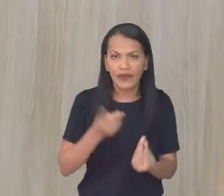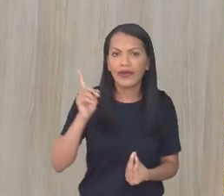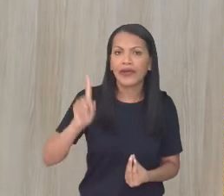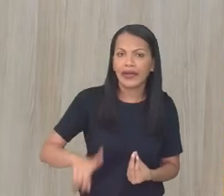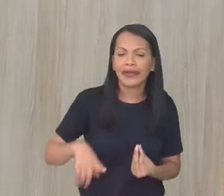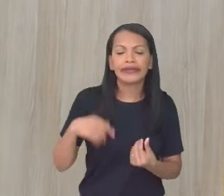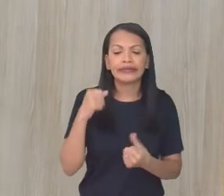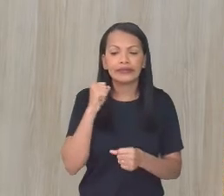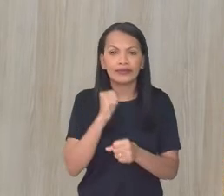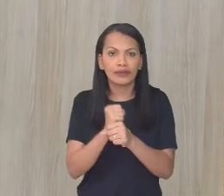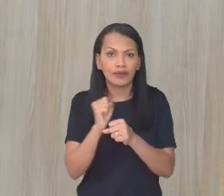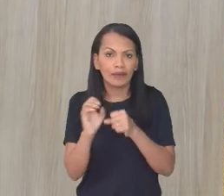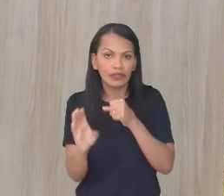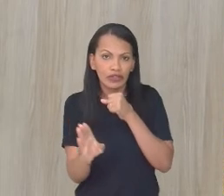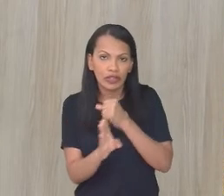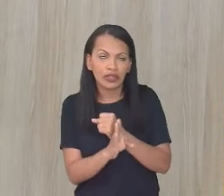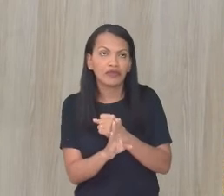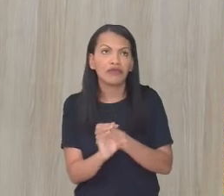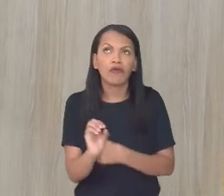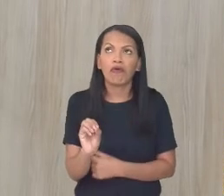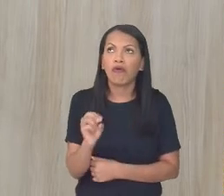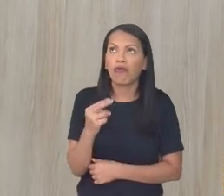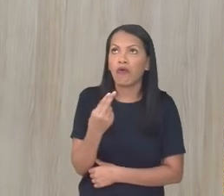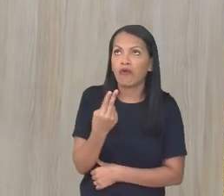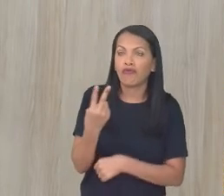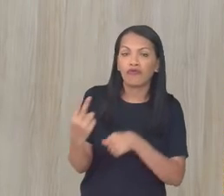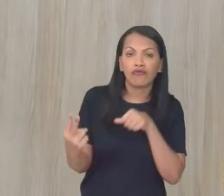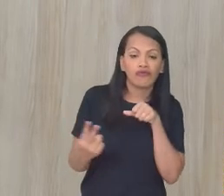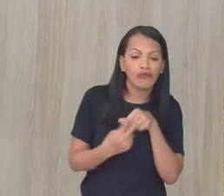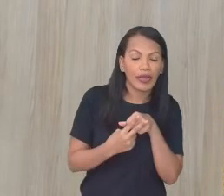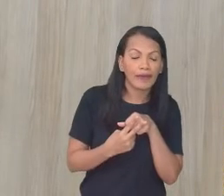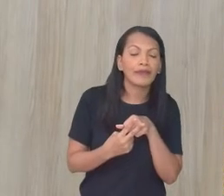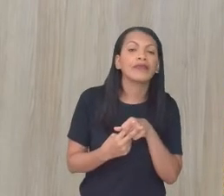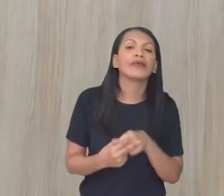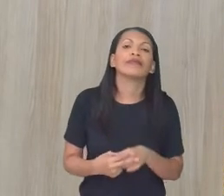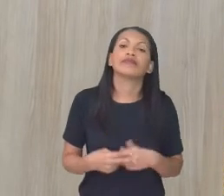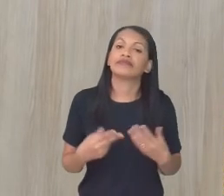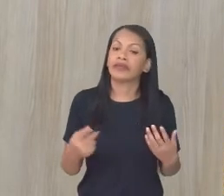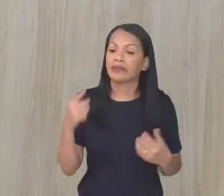é substantivo ou ela é verbo? Mesmo tendo a mesma grafia.